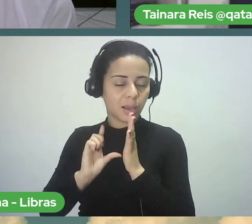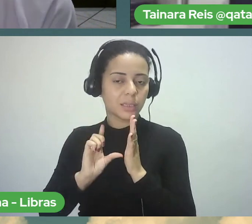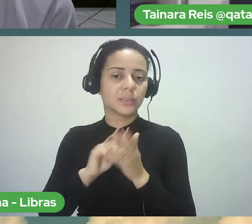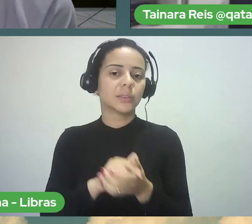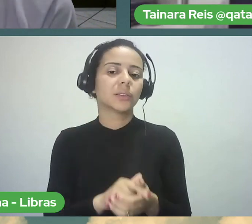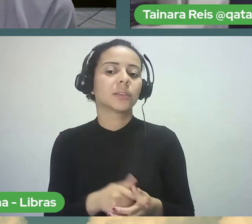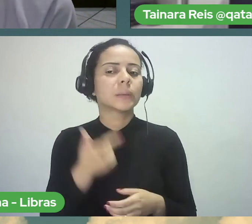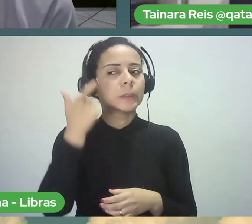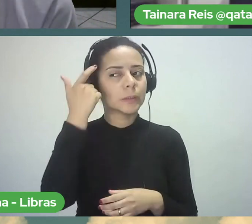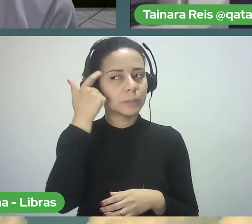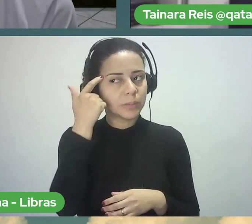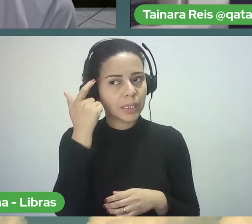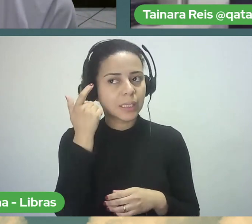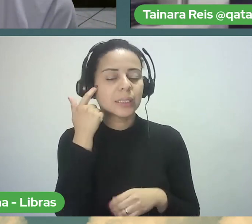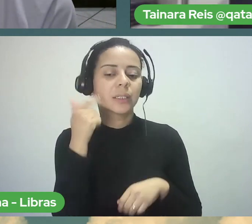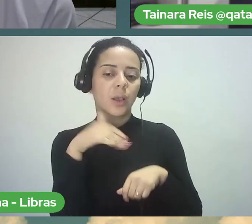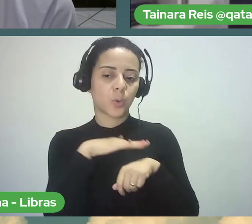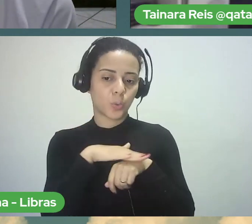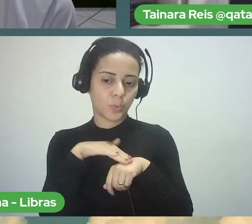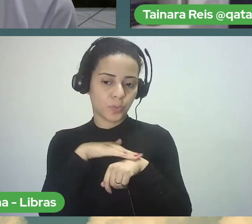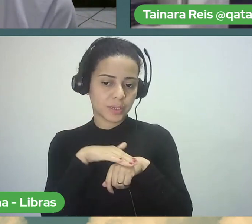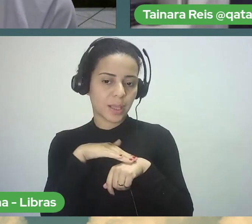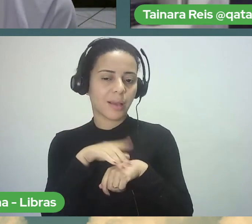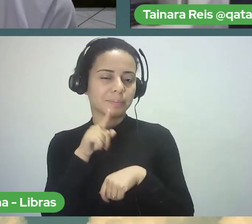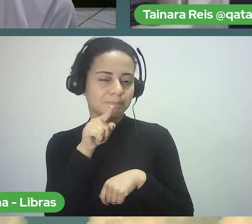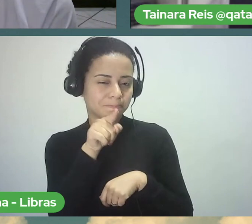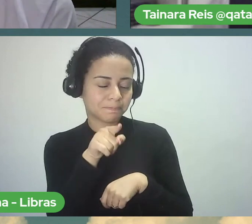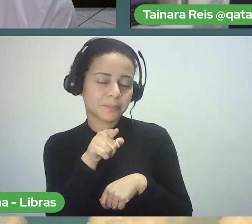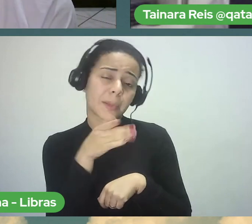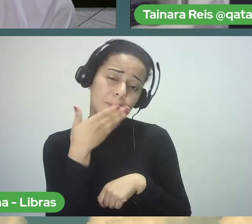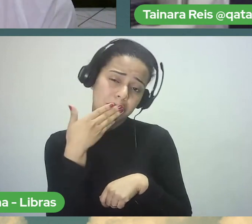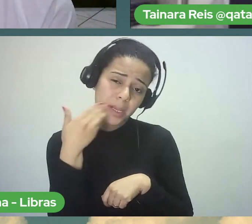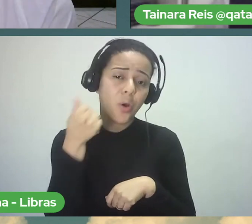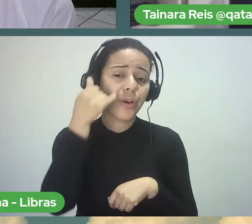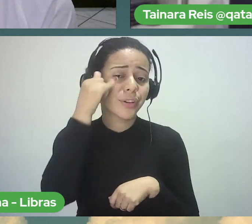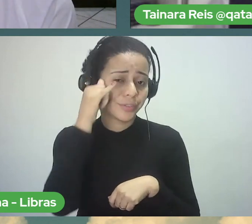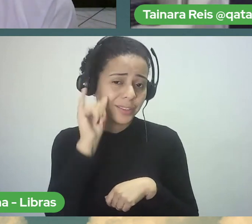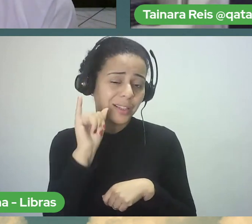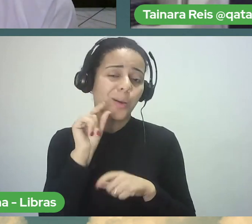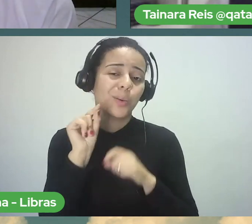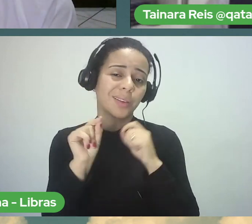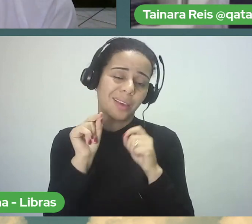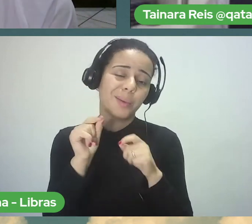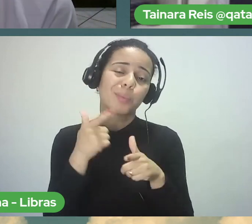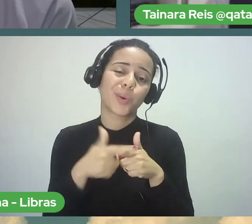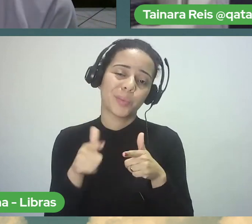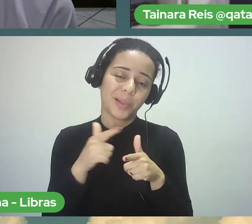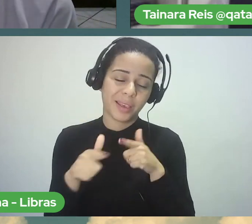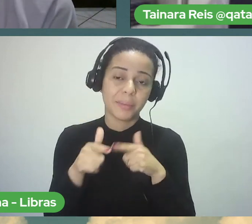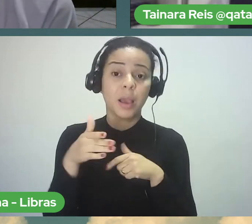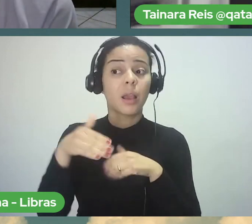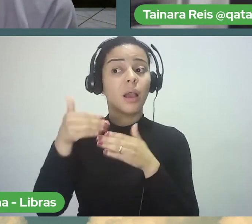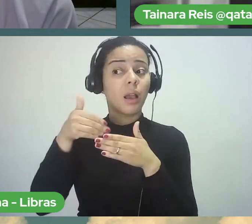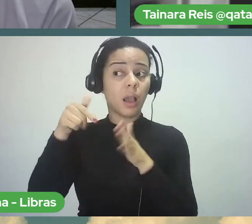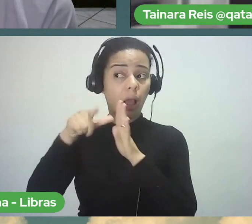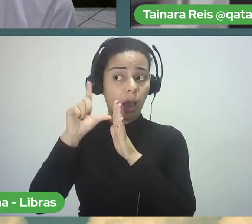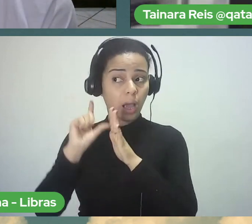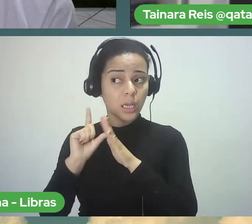poderia ter evitado esse problema aí de comunicação. Então, comece com coisinhas